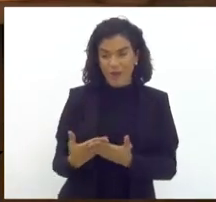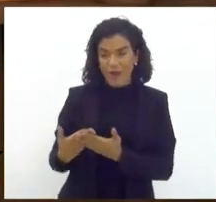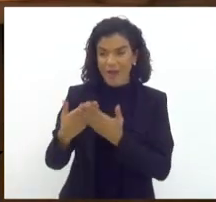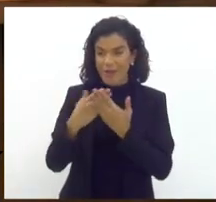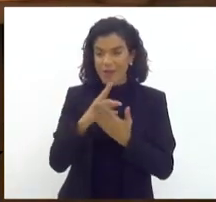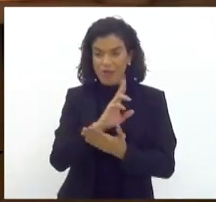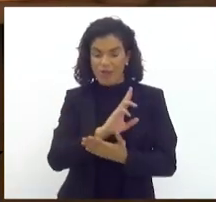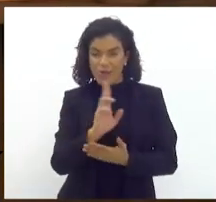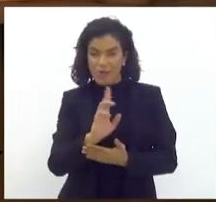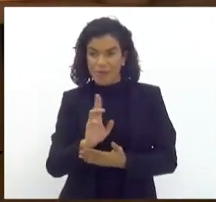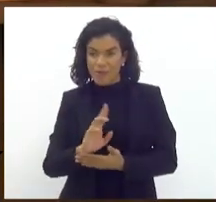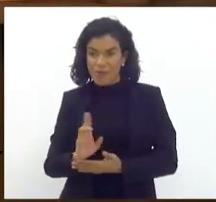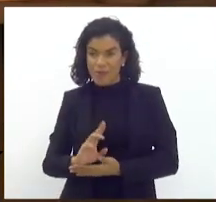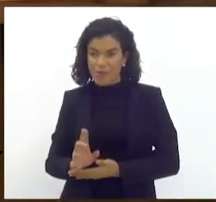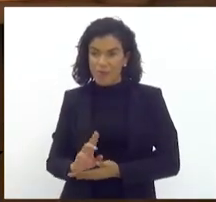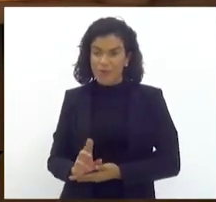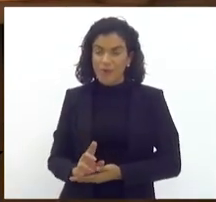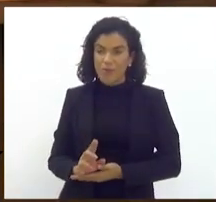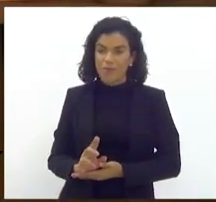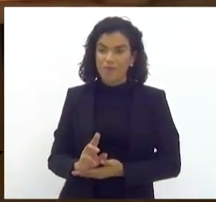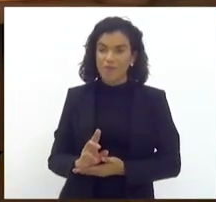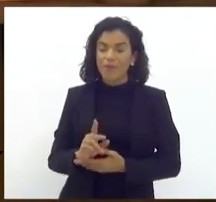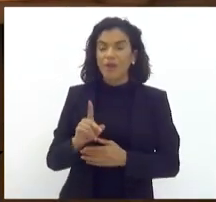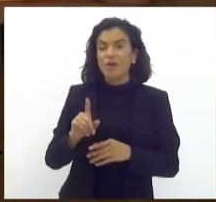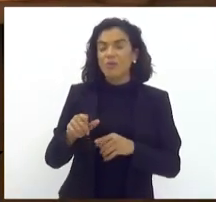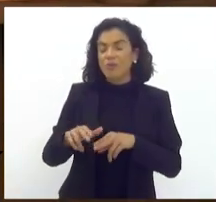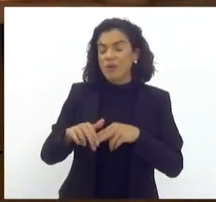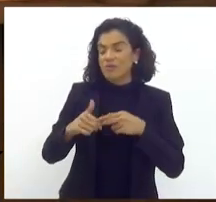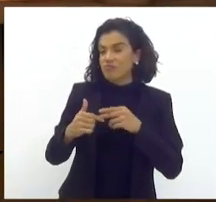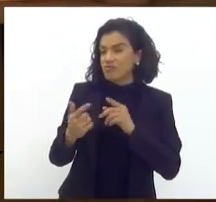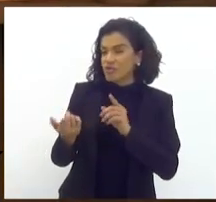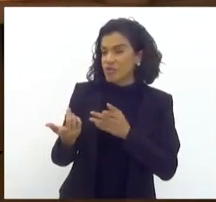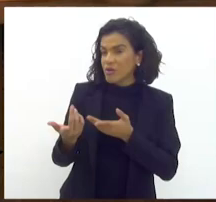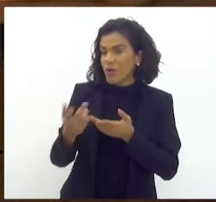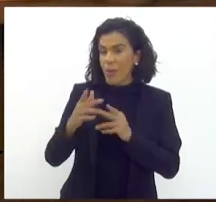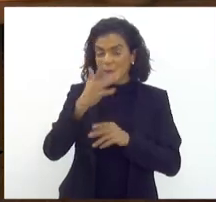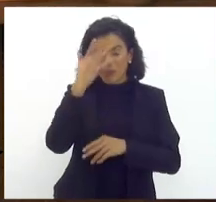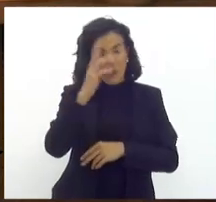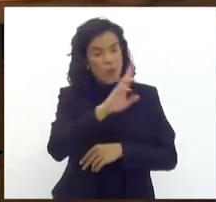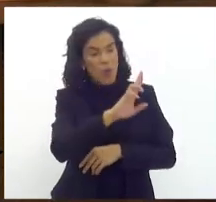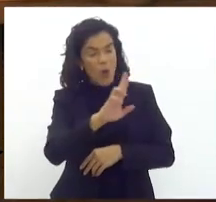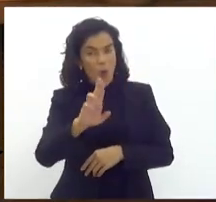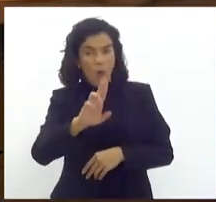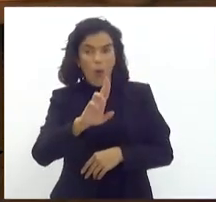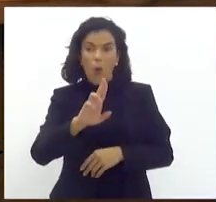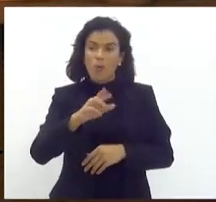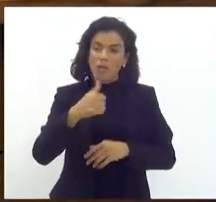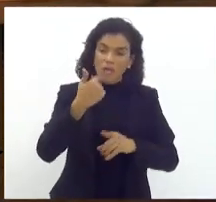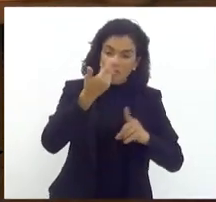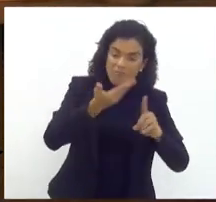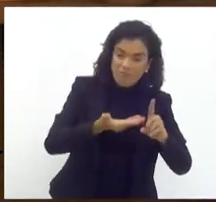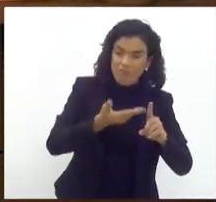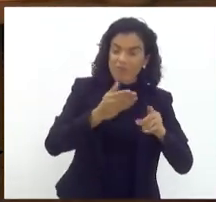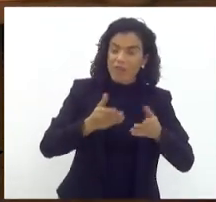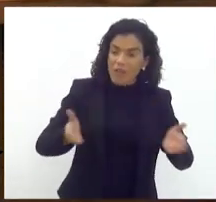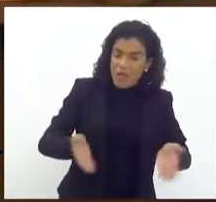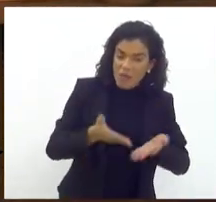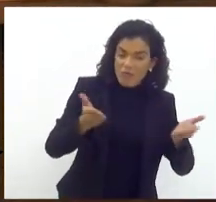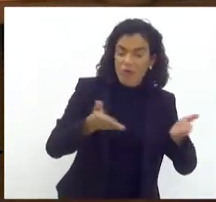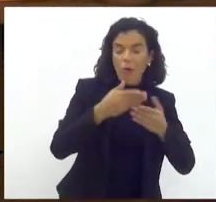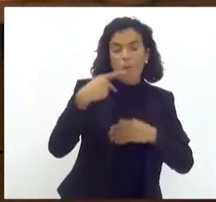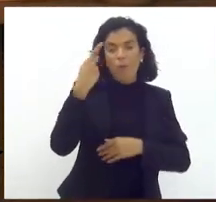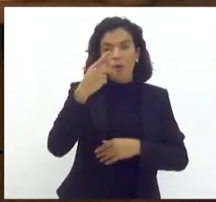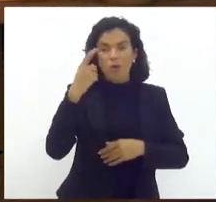dadas através de consulta comunidade escolar Quando é o nome de um educador de alguém que tem uma contribuição para educação ou de um político